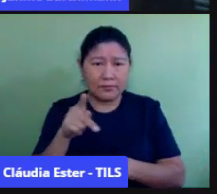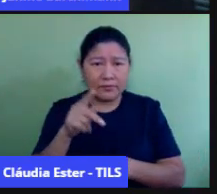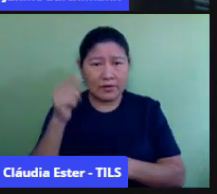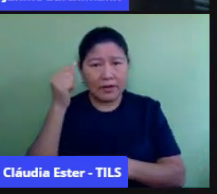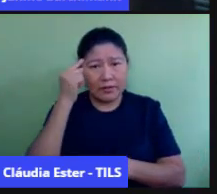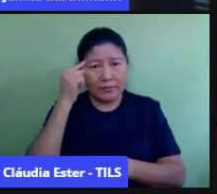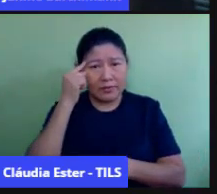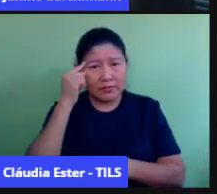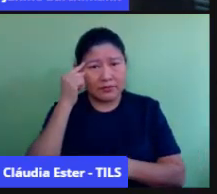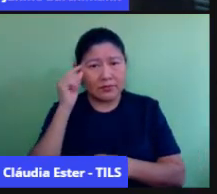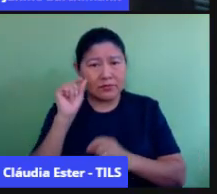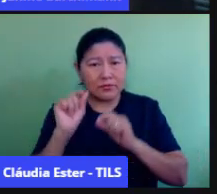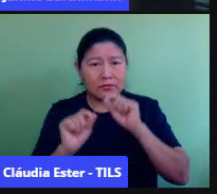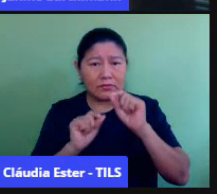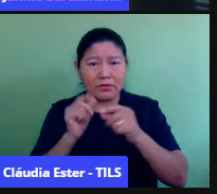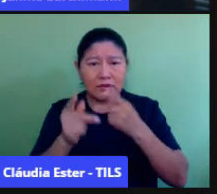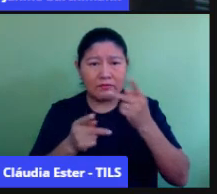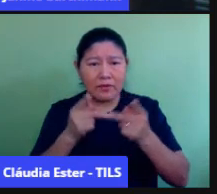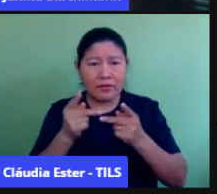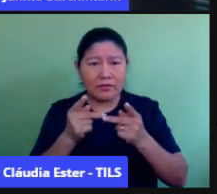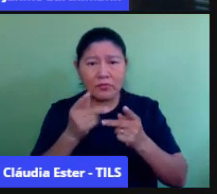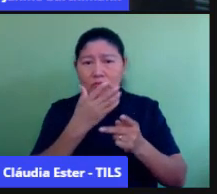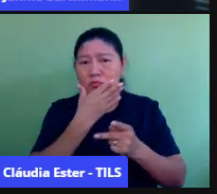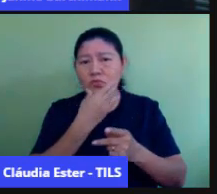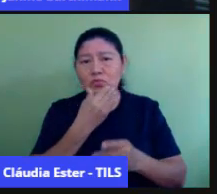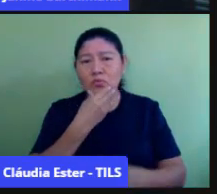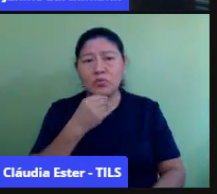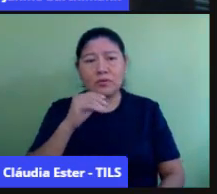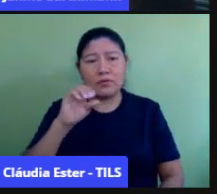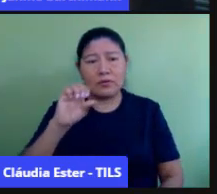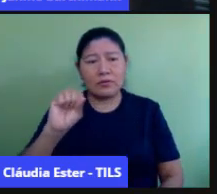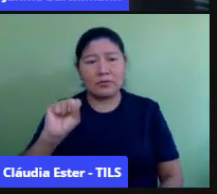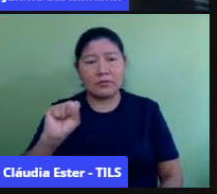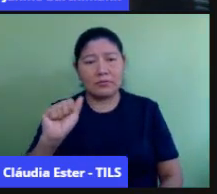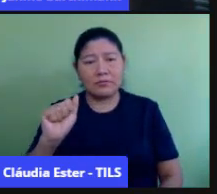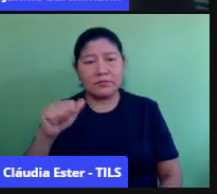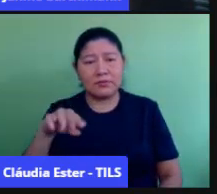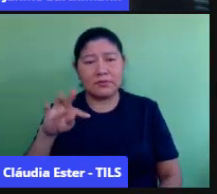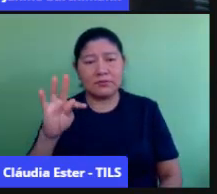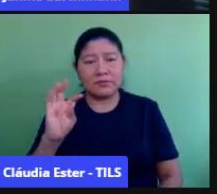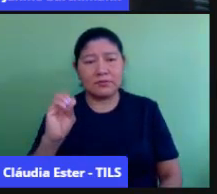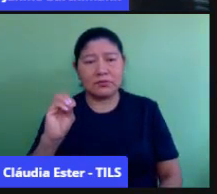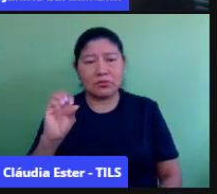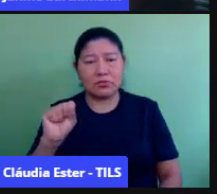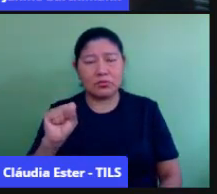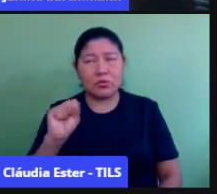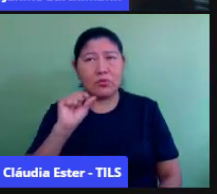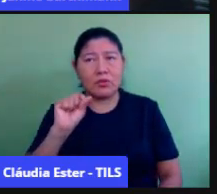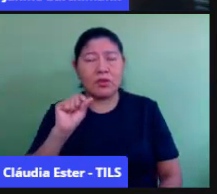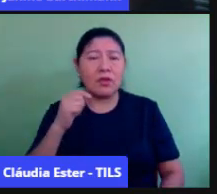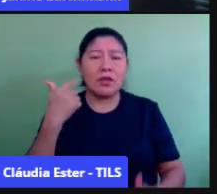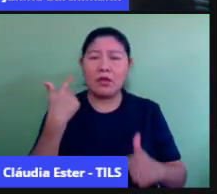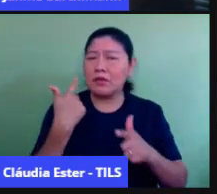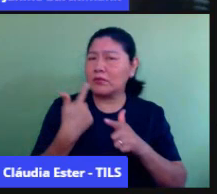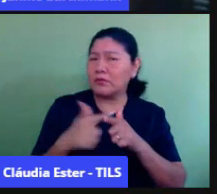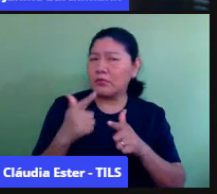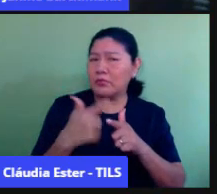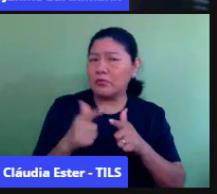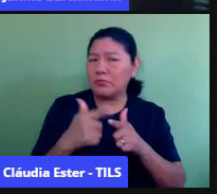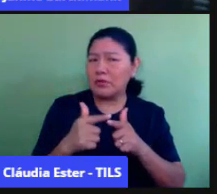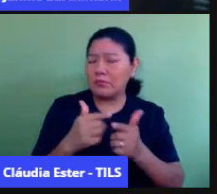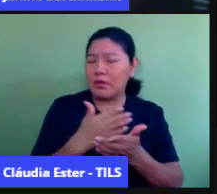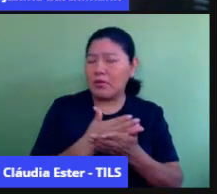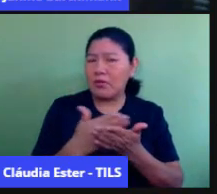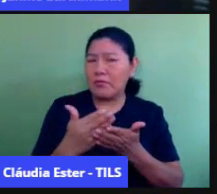pensamento dela, nós trazemos Santos, que diz o seguinte: quando a crise se torna permanente,